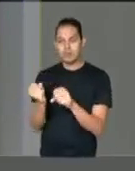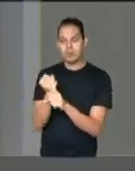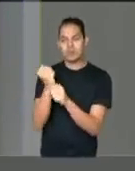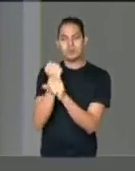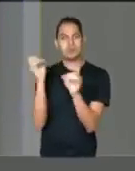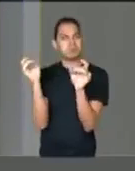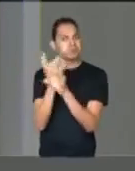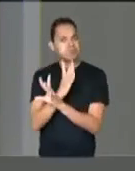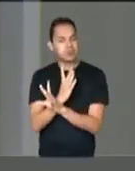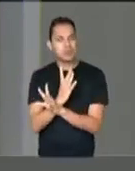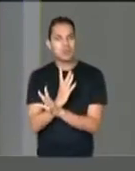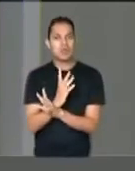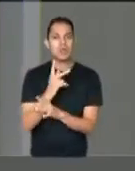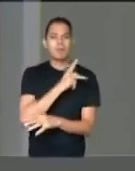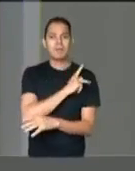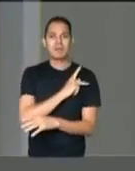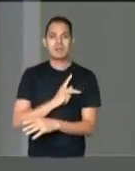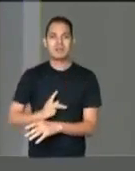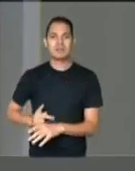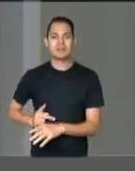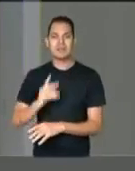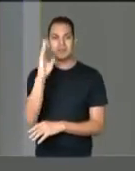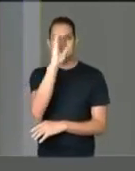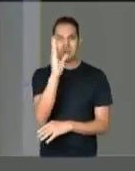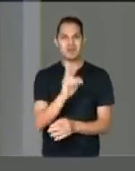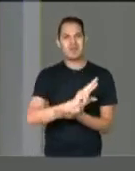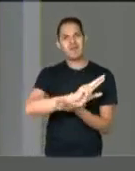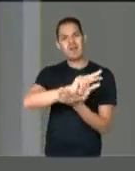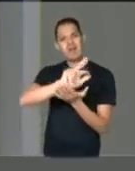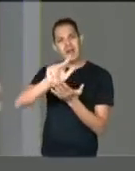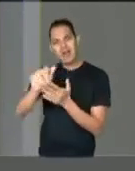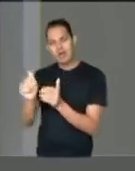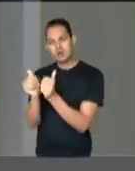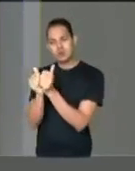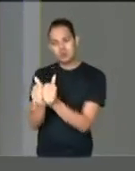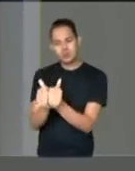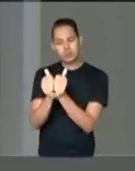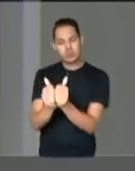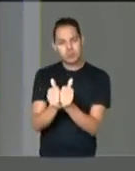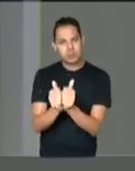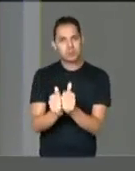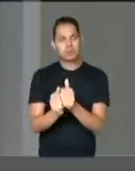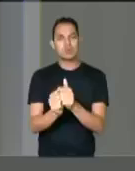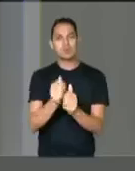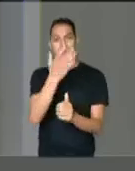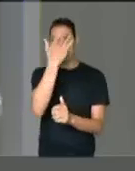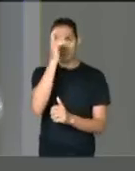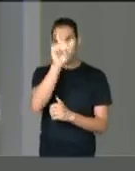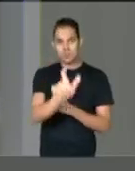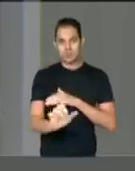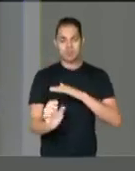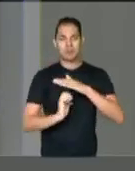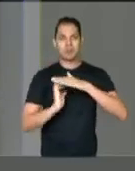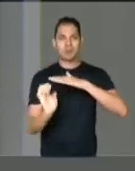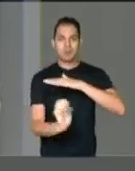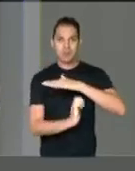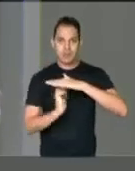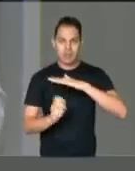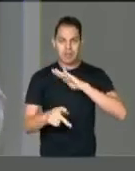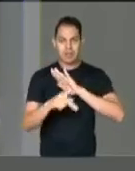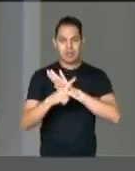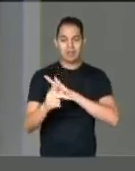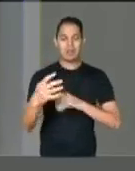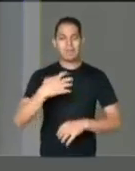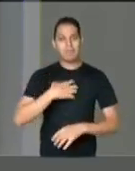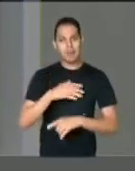Esteve com diversos presidentes da República. Os grandes empresários baianos ajudaram as